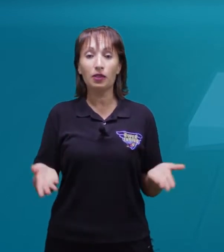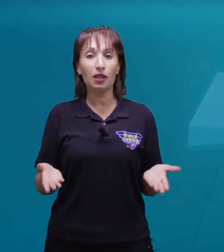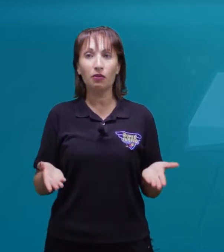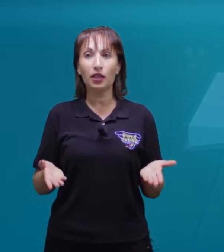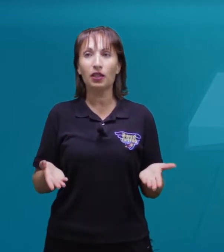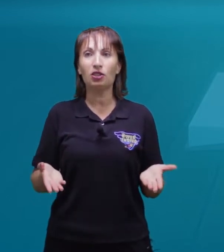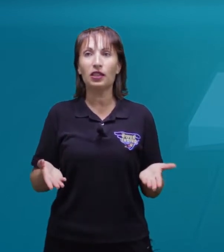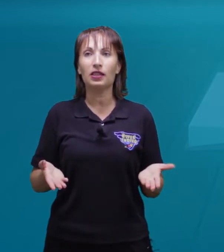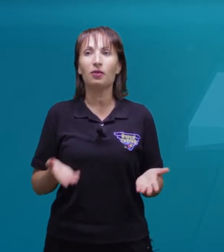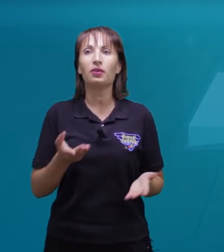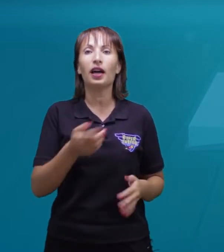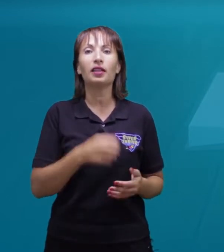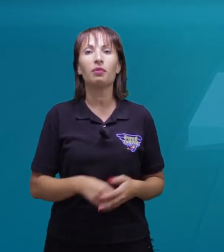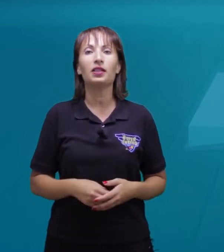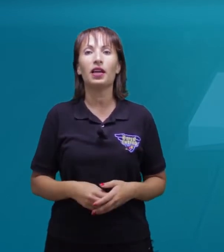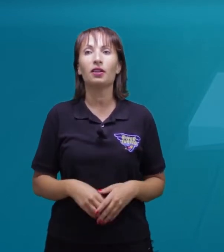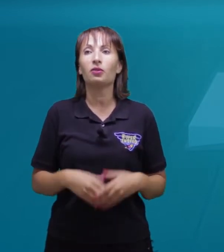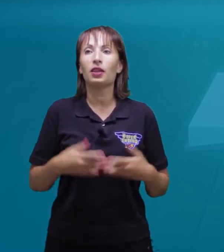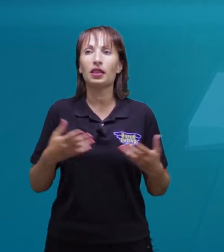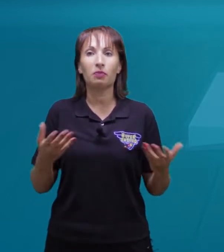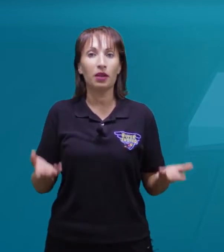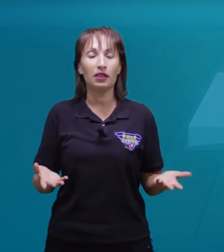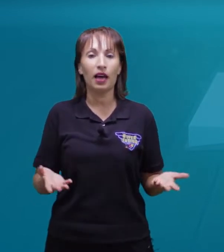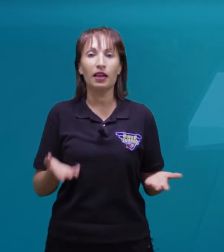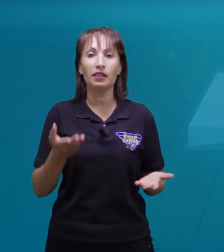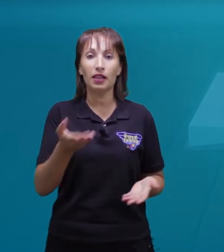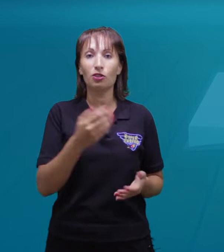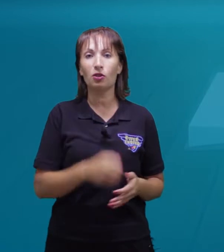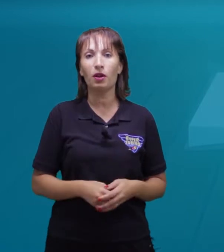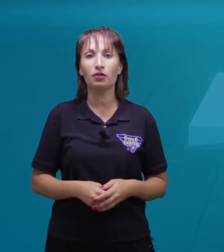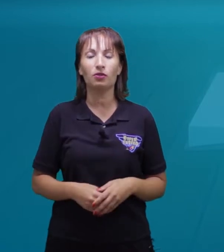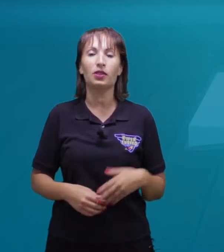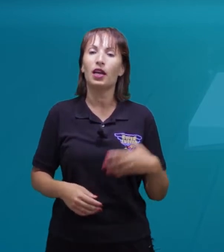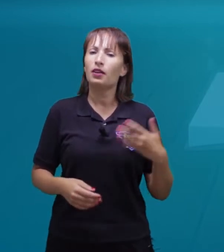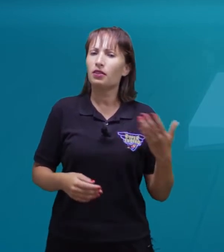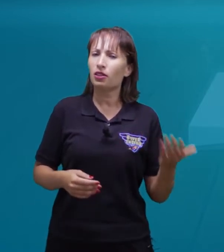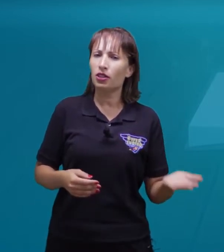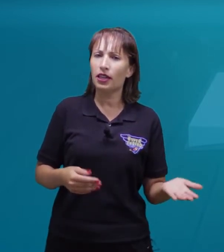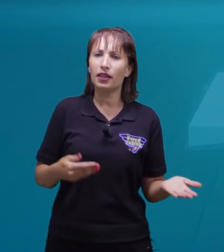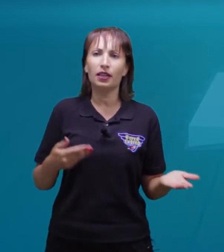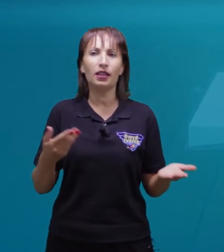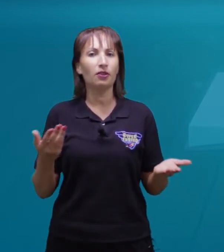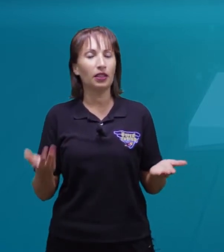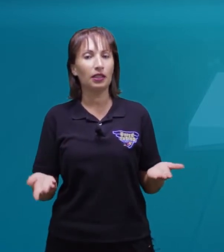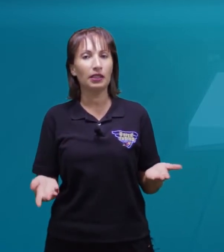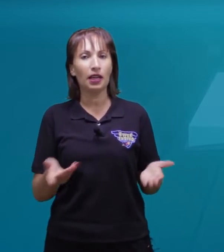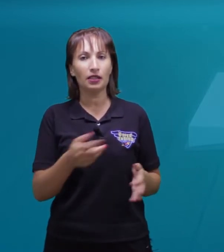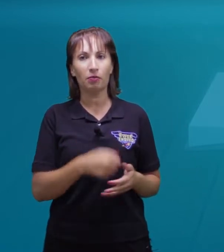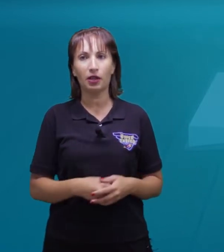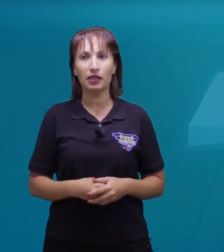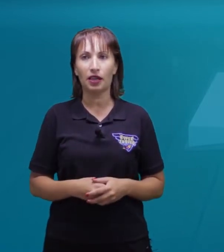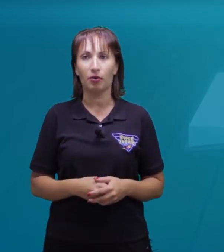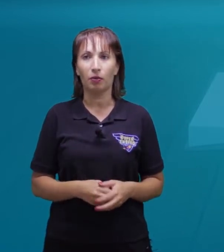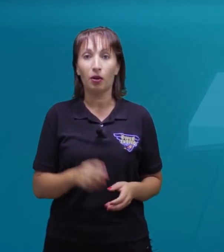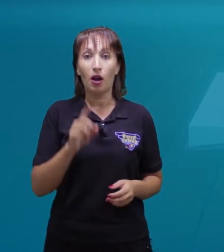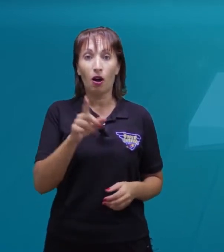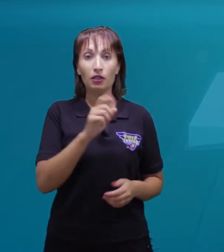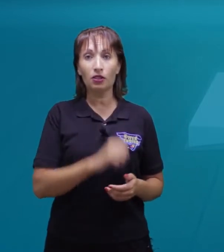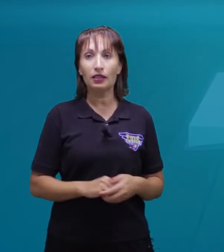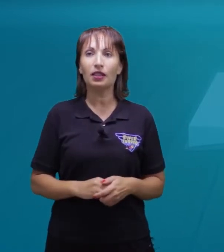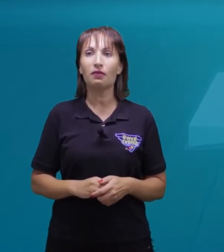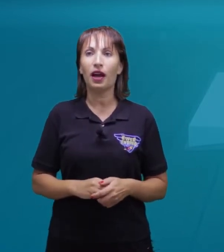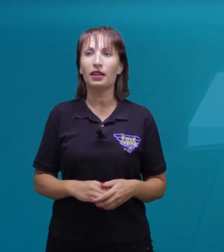a função da interjeição nada mais é do que expressar sentimentos seja de alegria ou de tristeza por